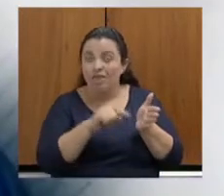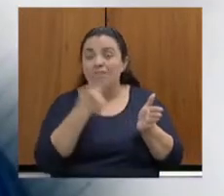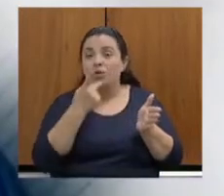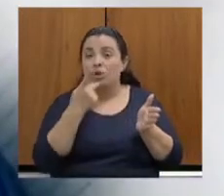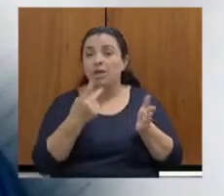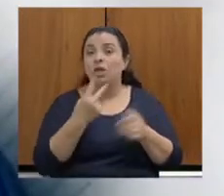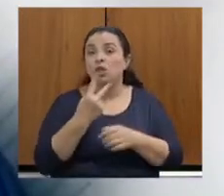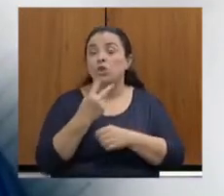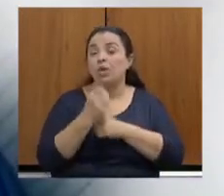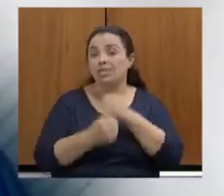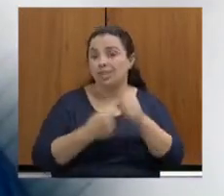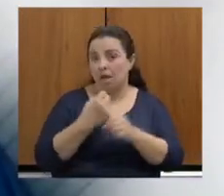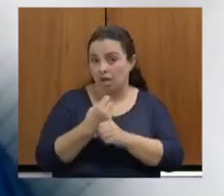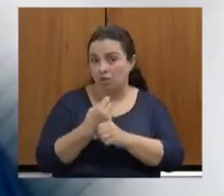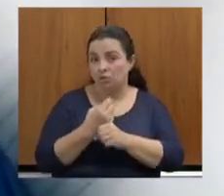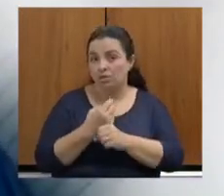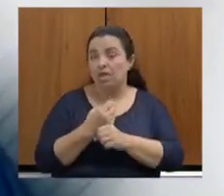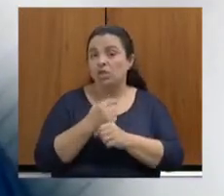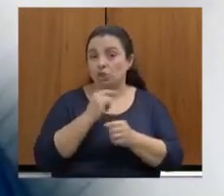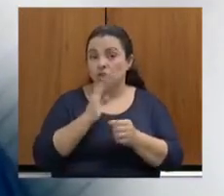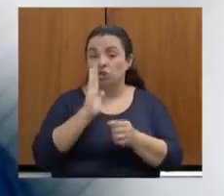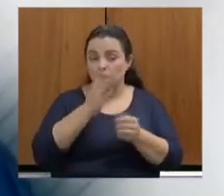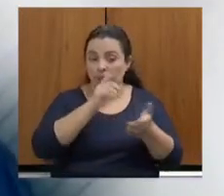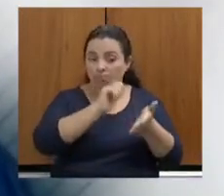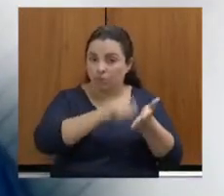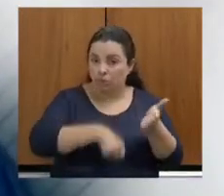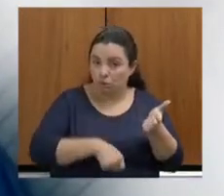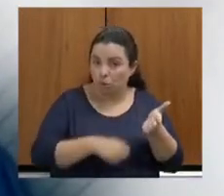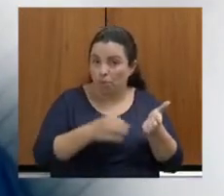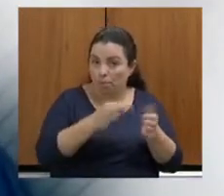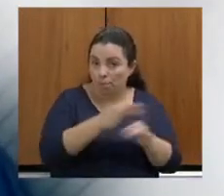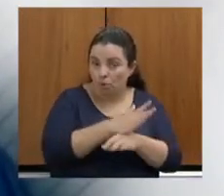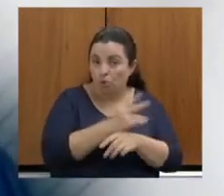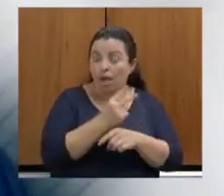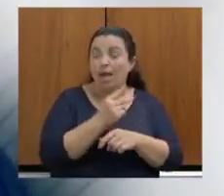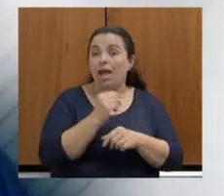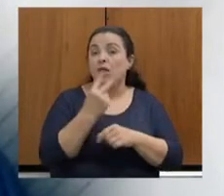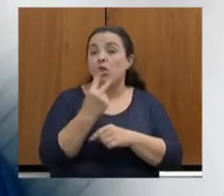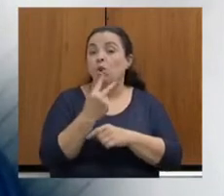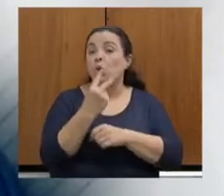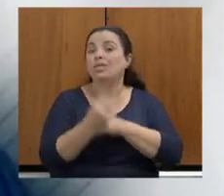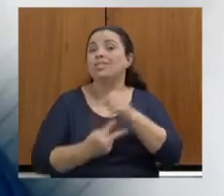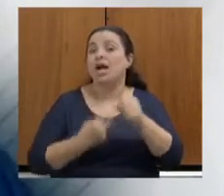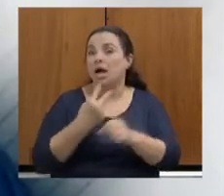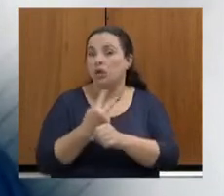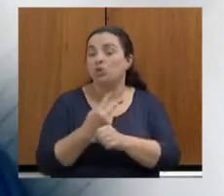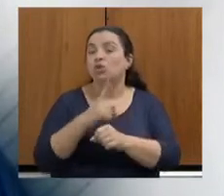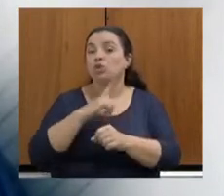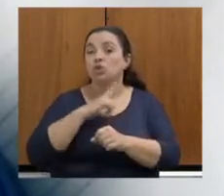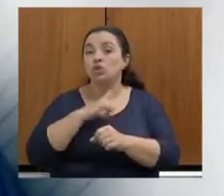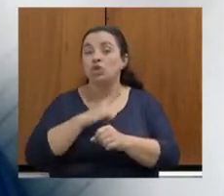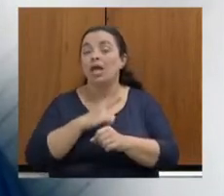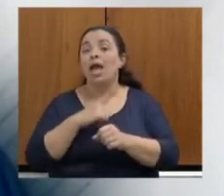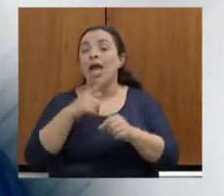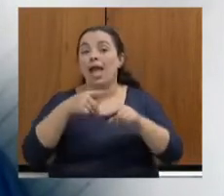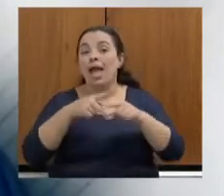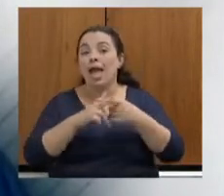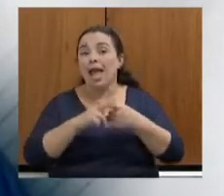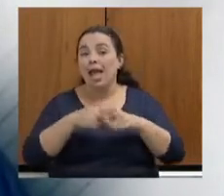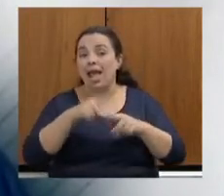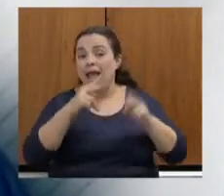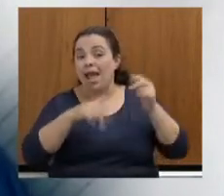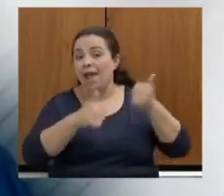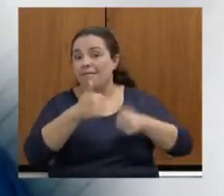da Natura tudo aqui gov.se nem seria um processo de revisão das cláusulas do tac